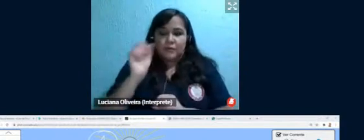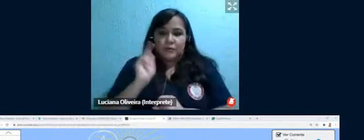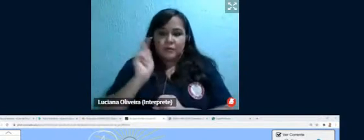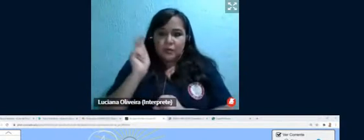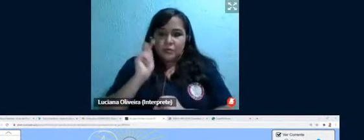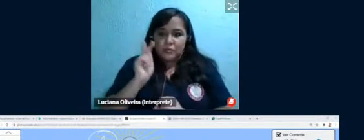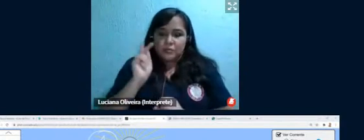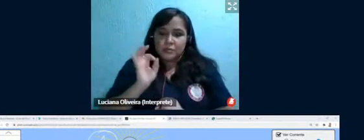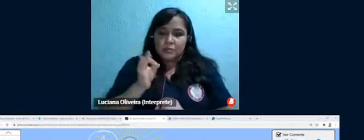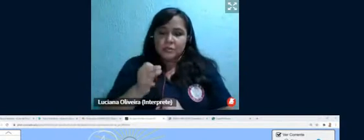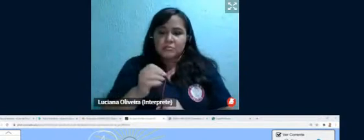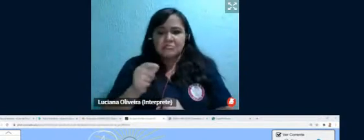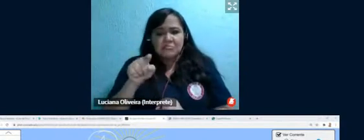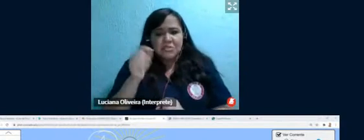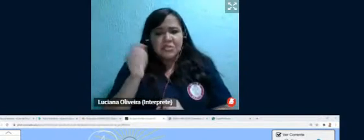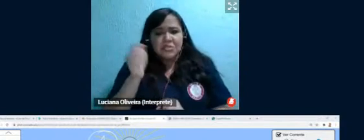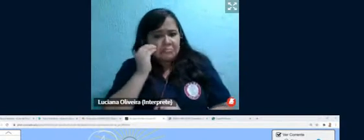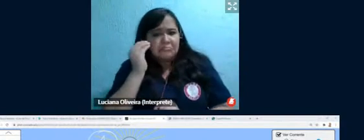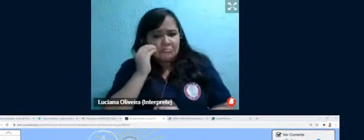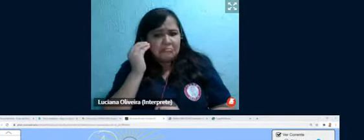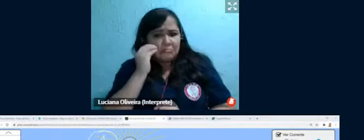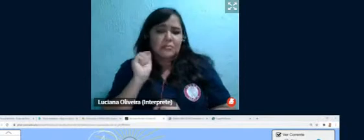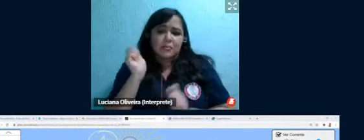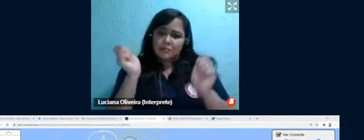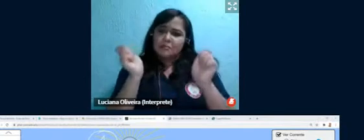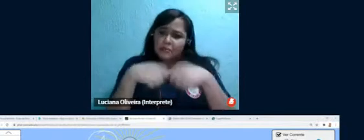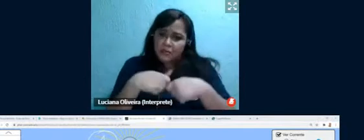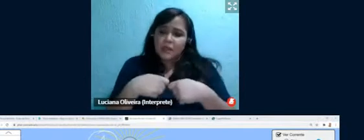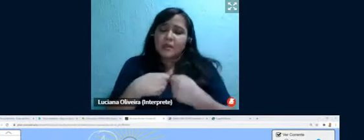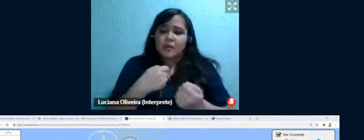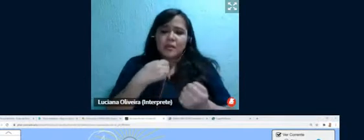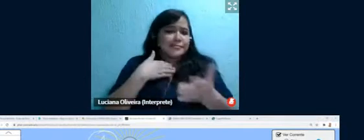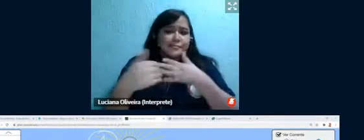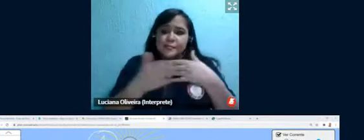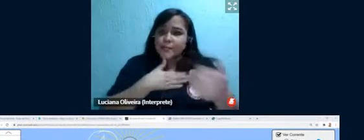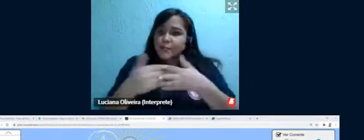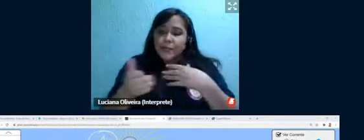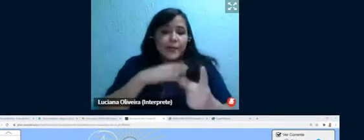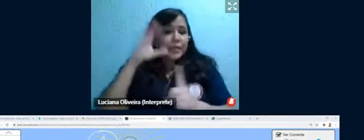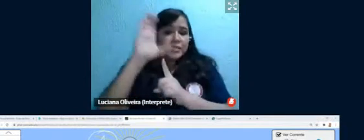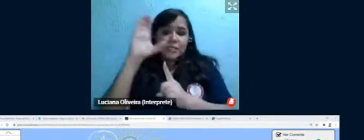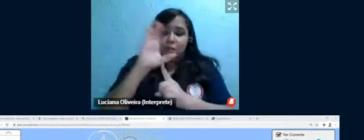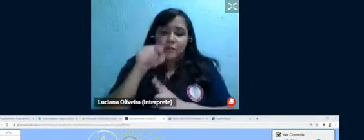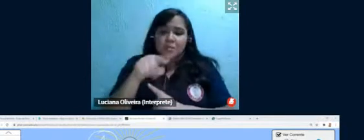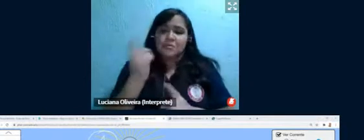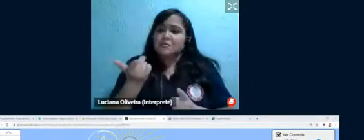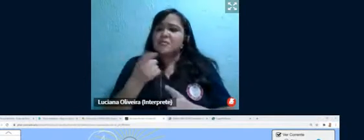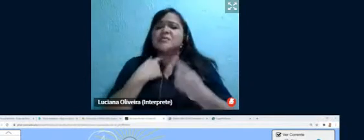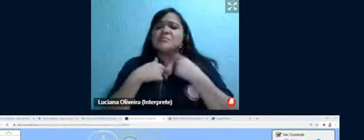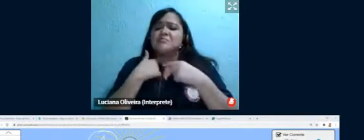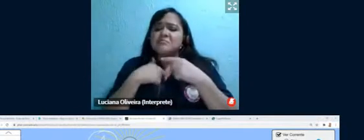explorar este simulador fazendo o circuito que você quiser. Tá? Você pode ficar à vontade para